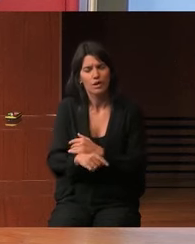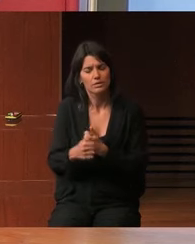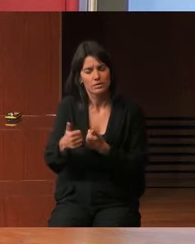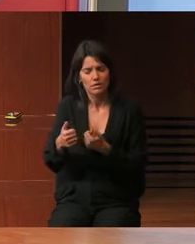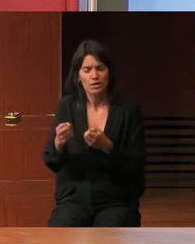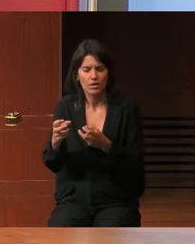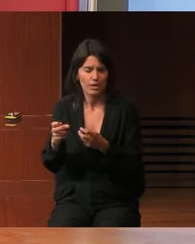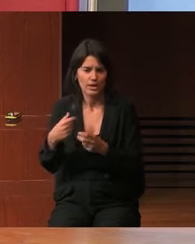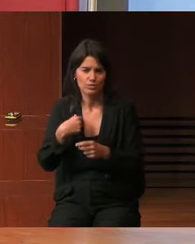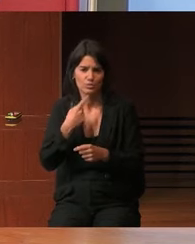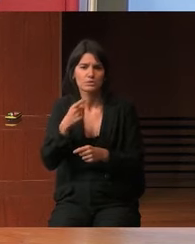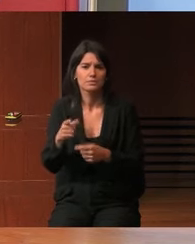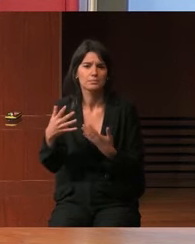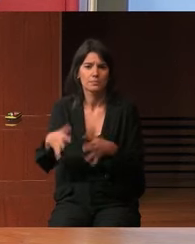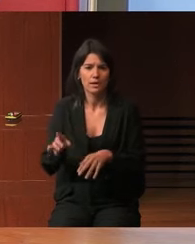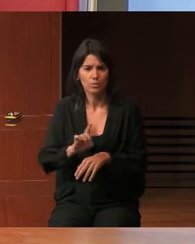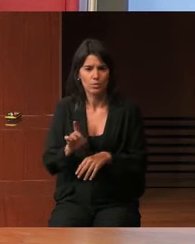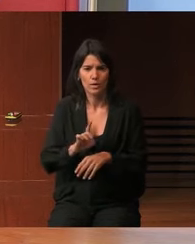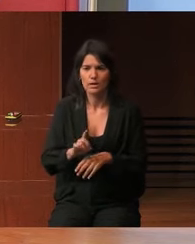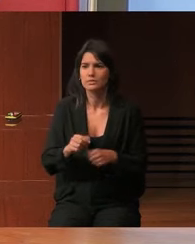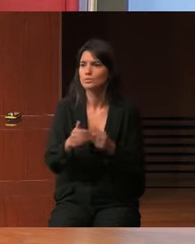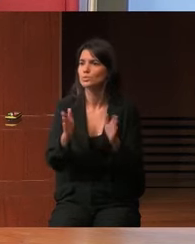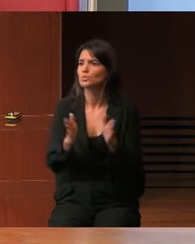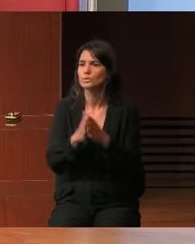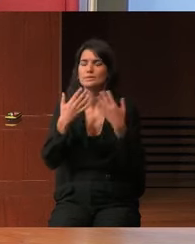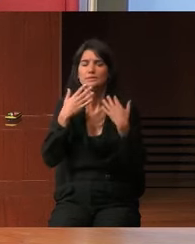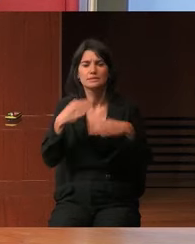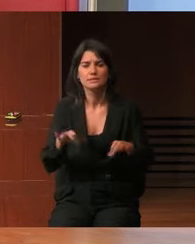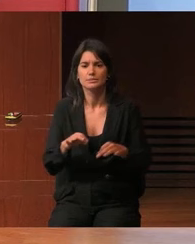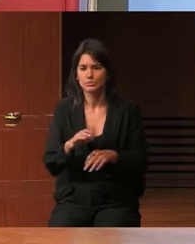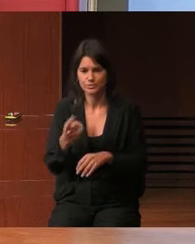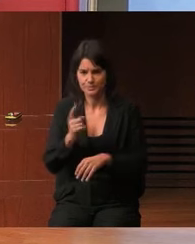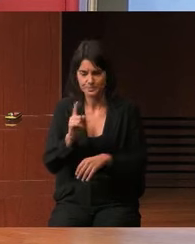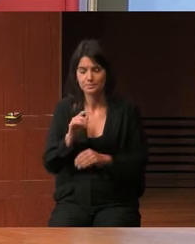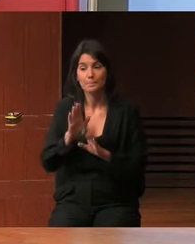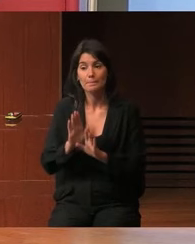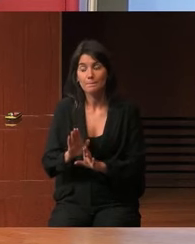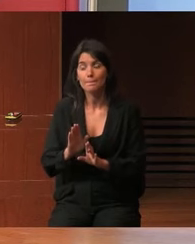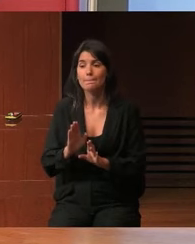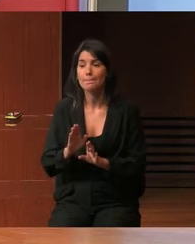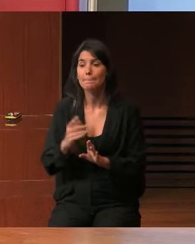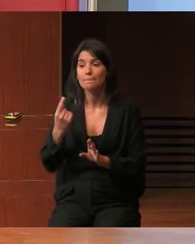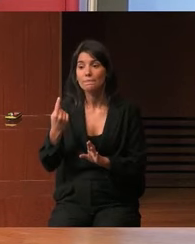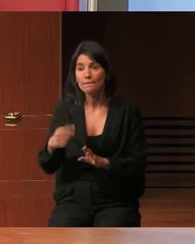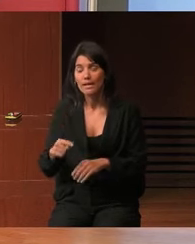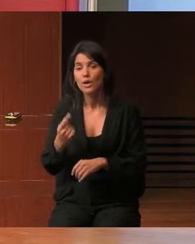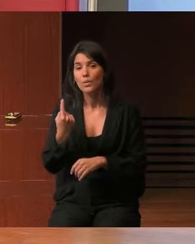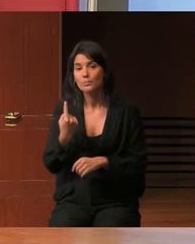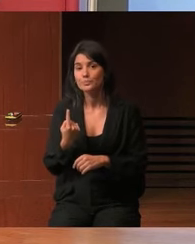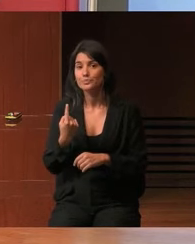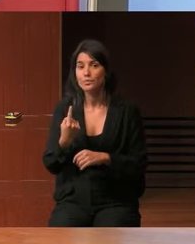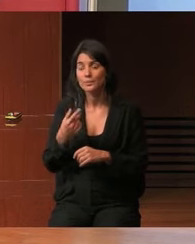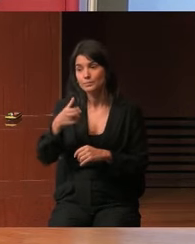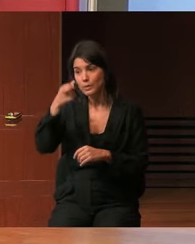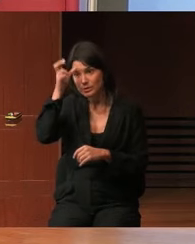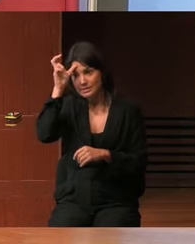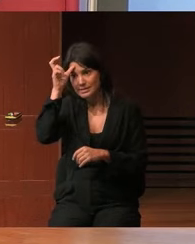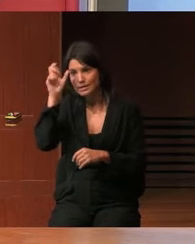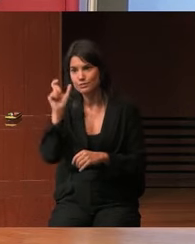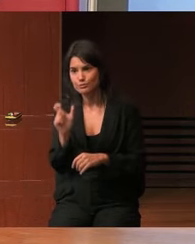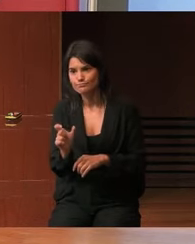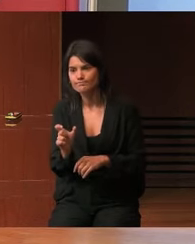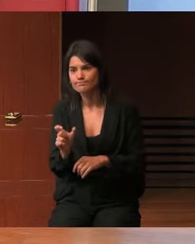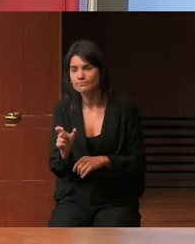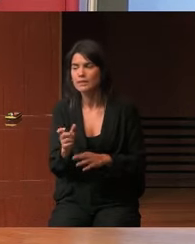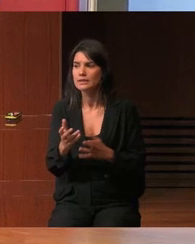isso, não é? Não há aqui simplificações, a ideia não é essa, nem maniqueísmos. É há um conceito de